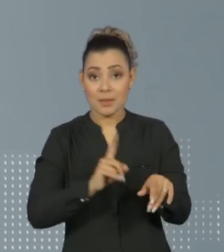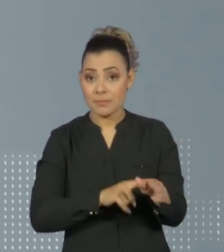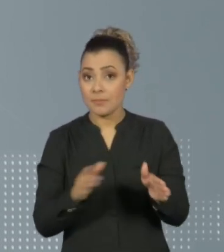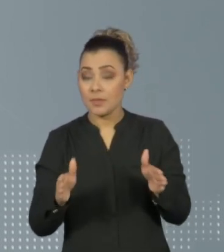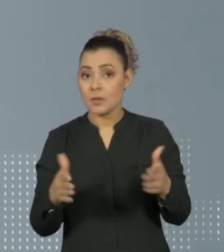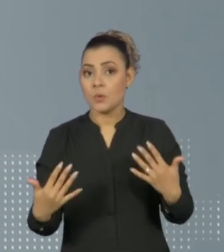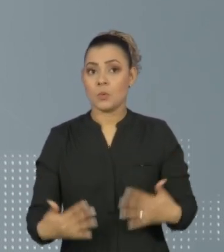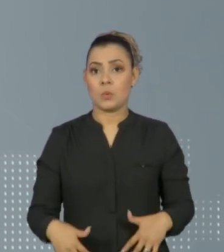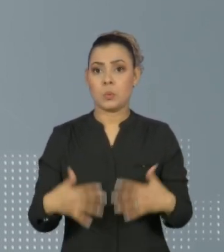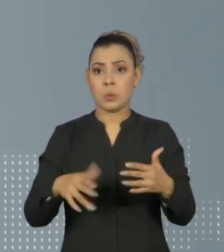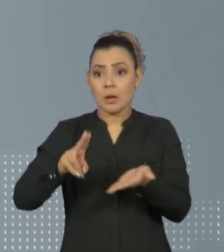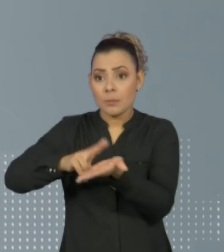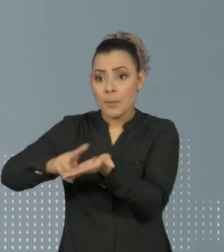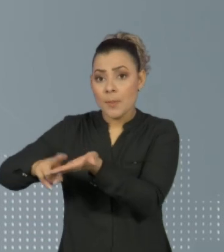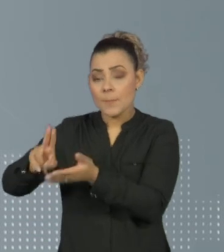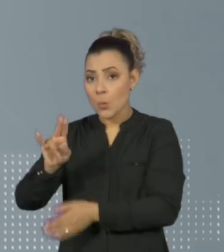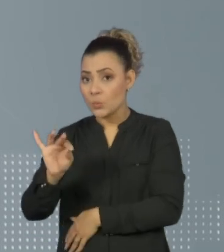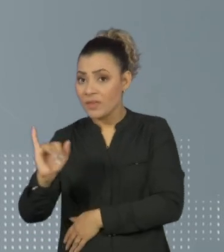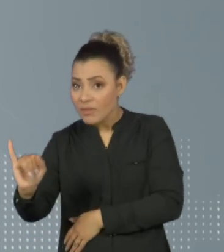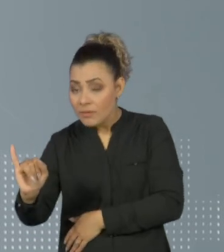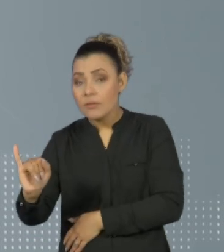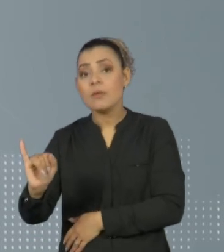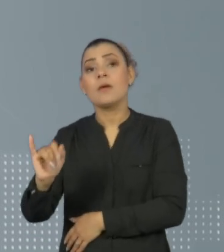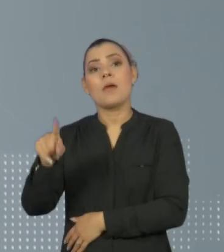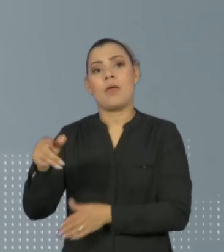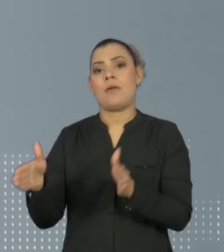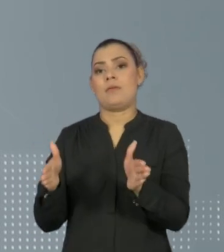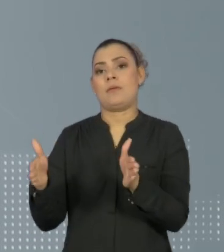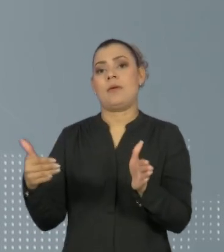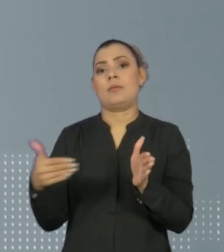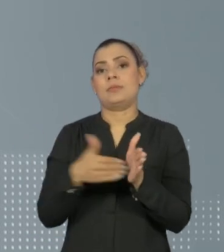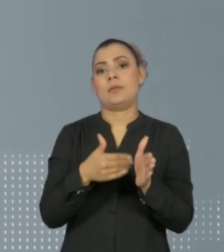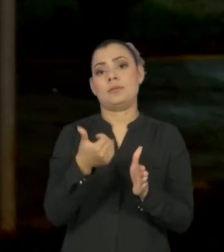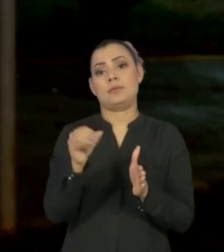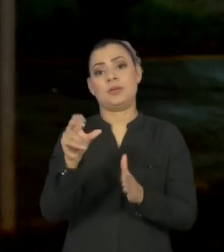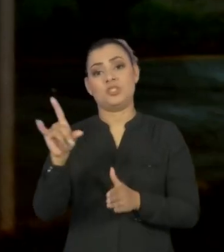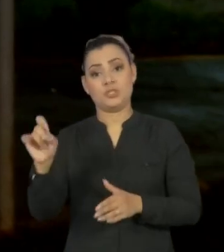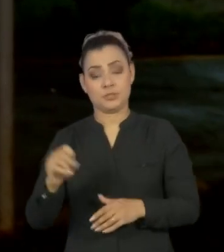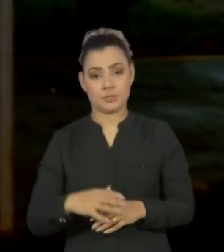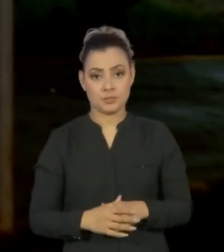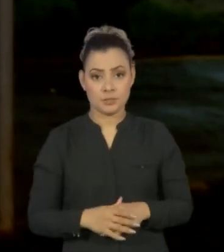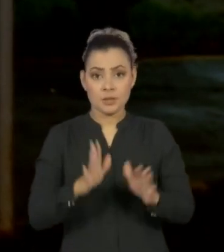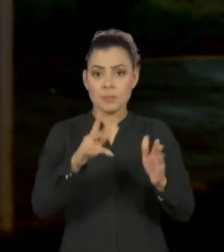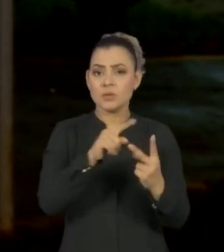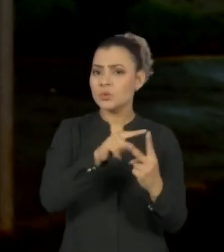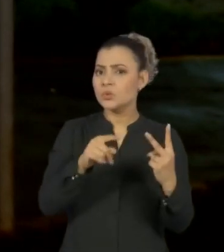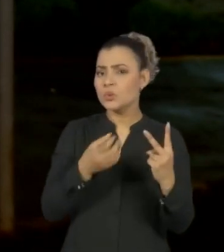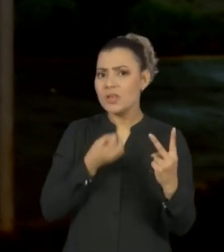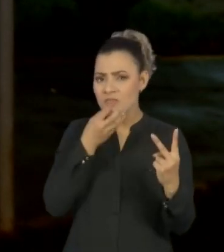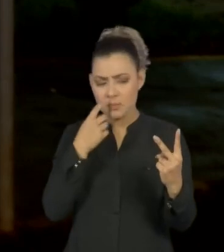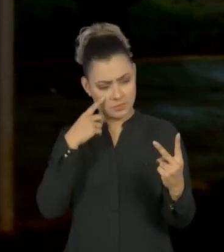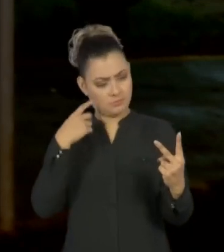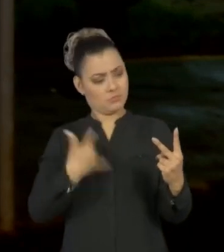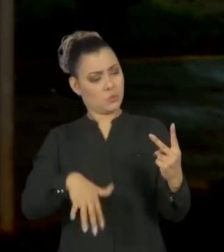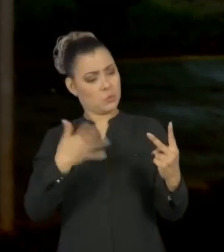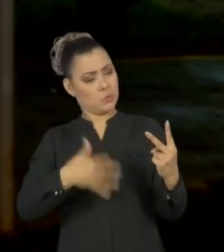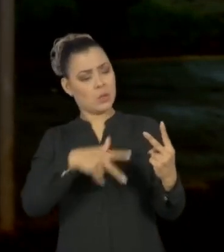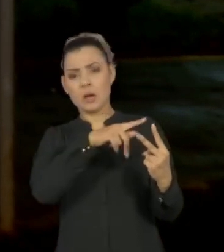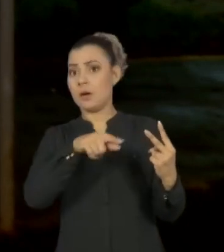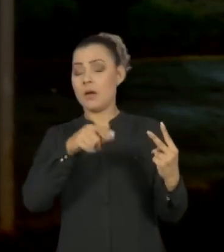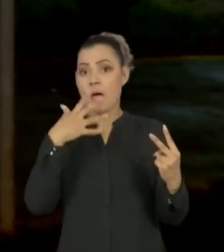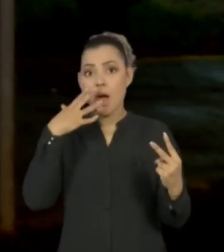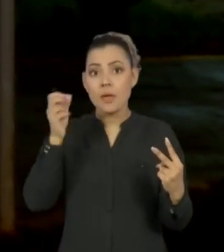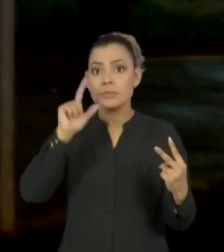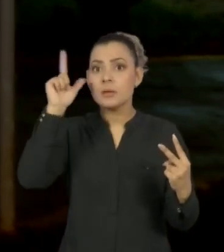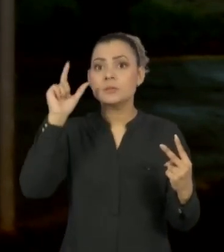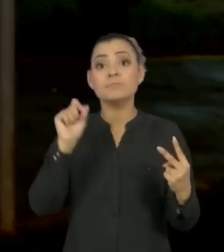médio de permanência nas UTIs pela Covid-19 é de 10 dias. Dois dados chamaram a atenção e acendem um sinal de